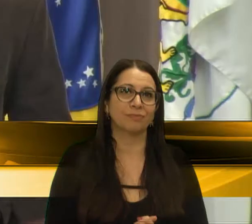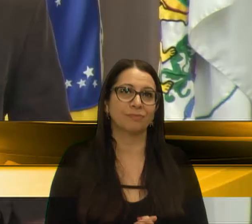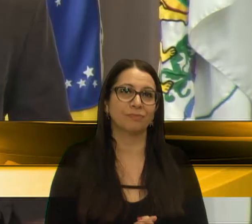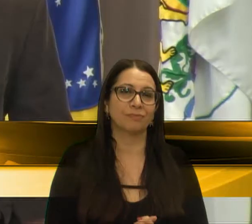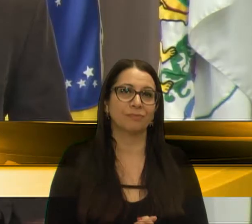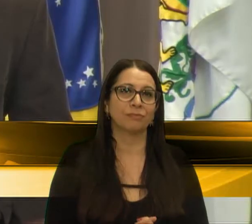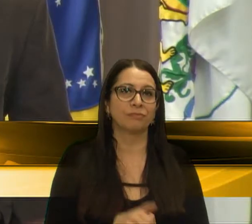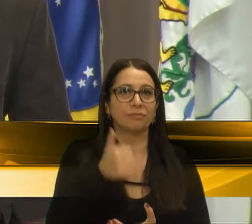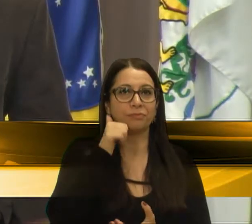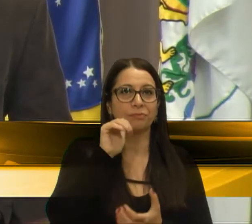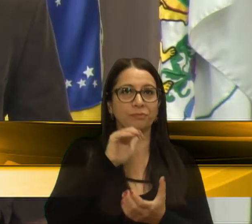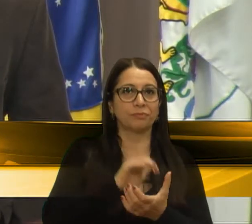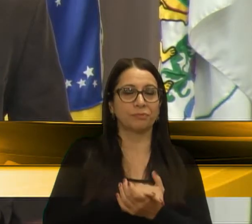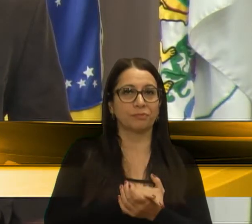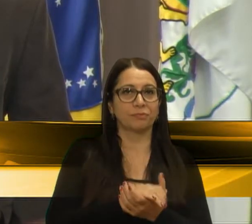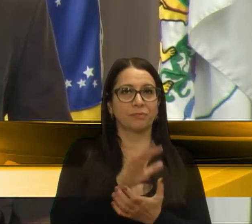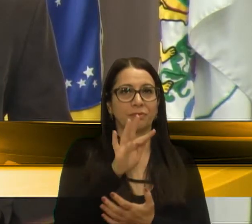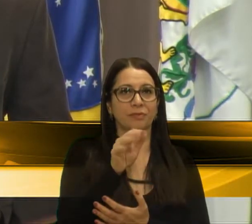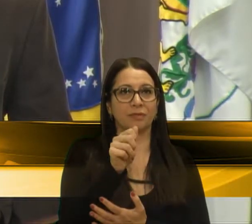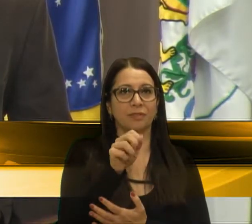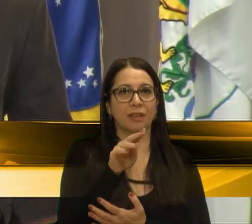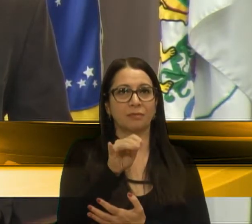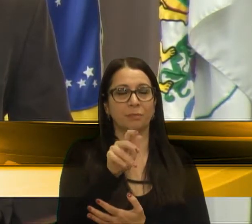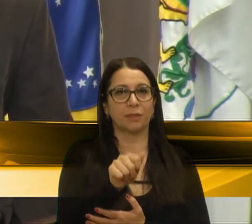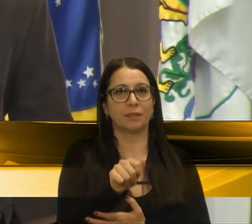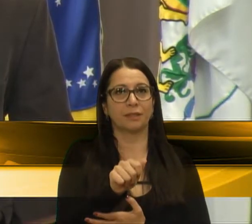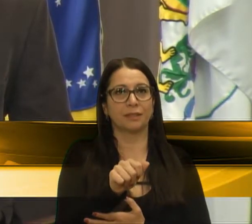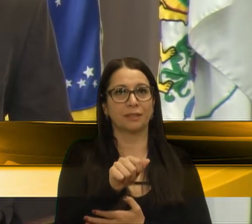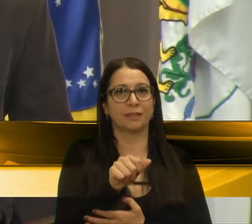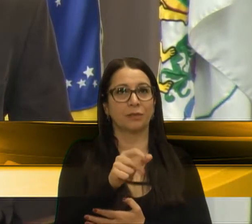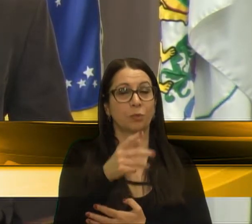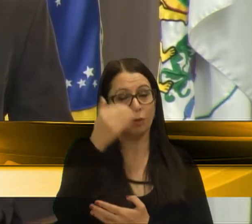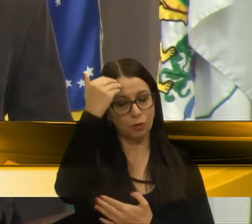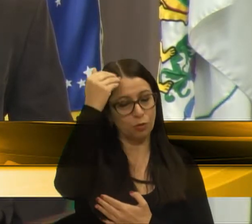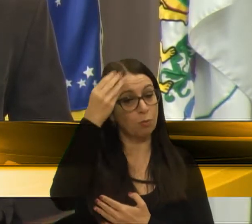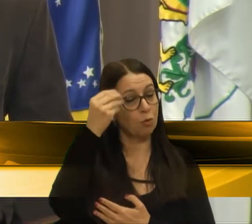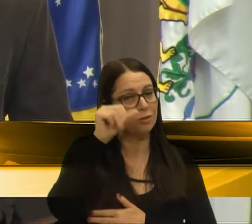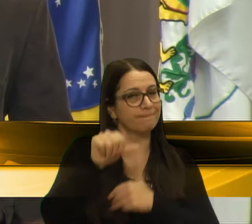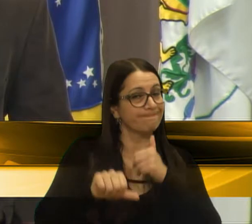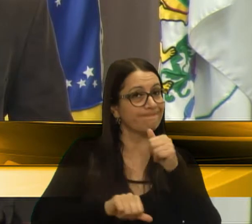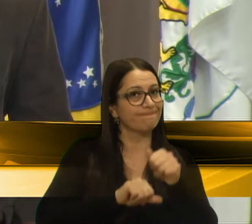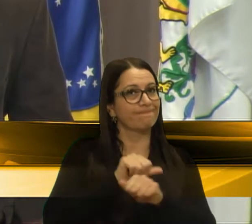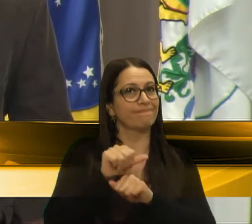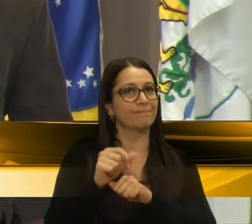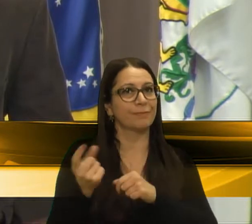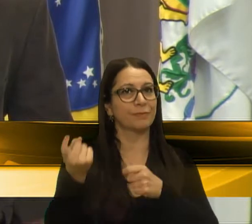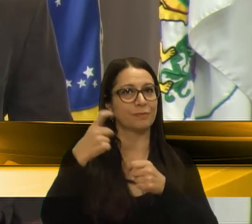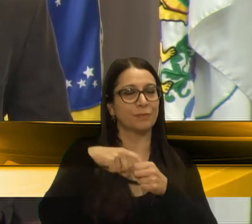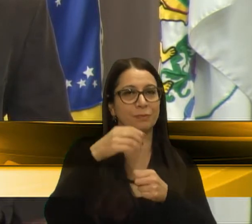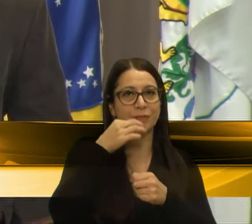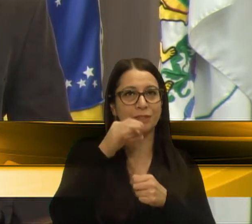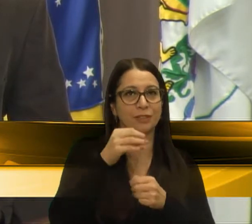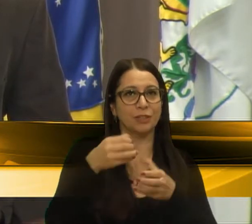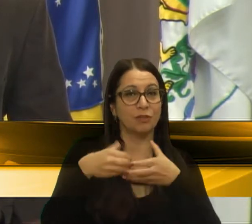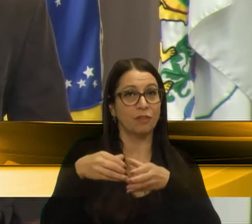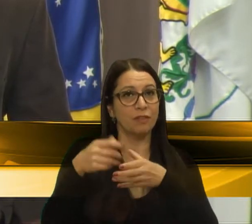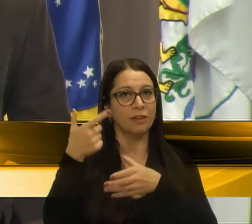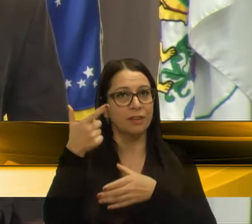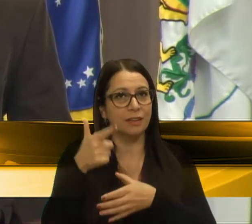a minha esposa, a Fabiana, aguentou muito essa fase de transição, que foi difícil, né? A voltar para Caxias, conviver junto